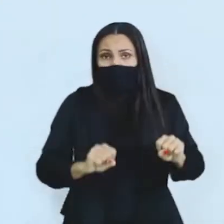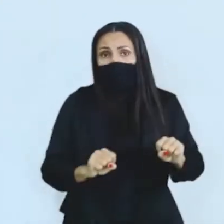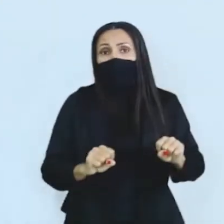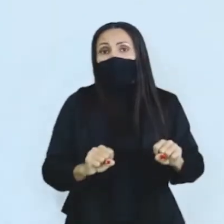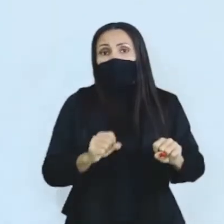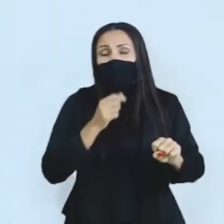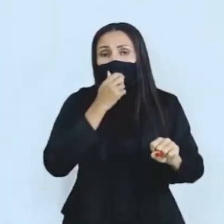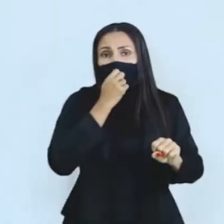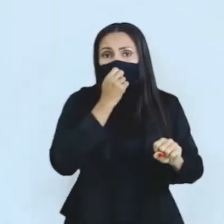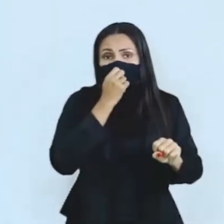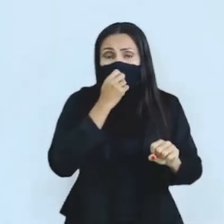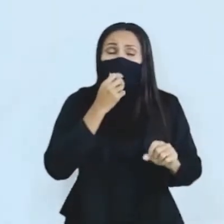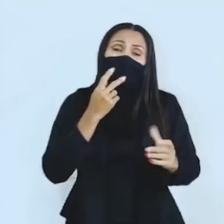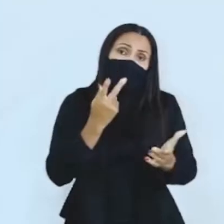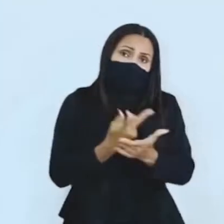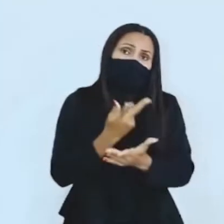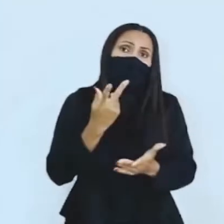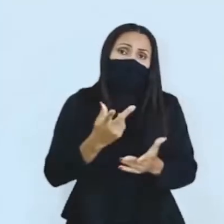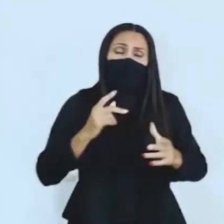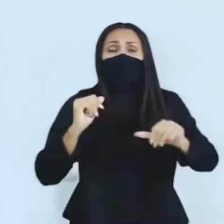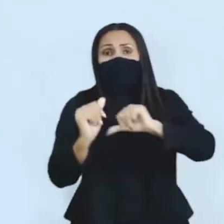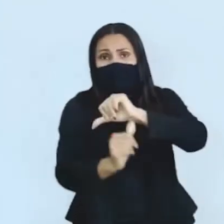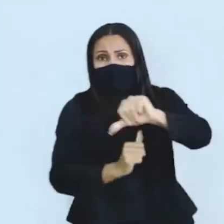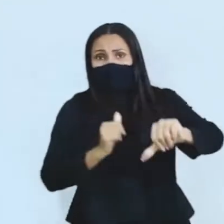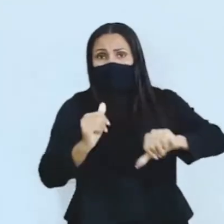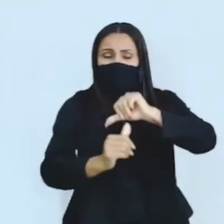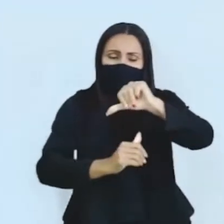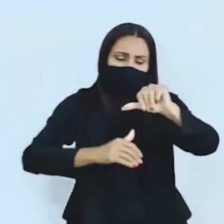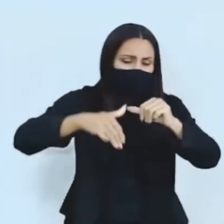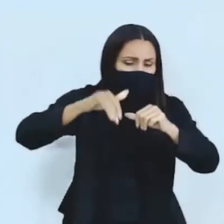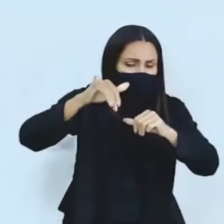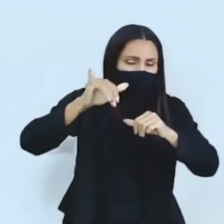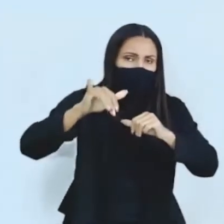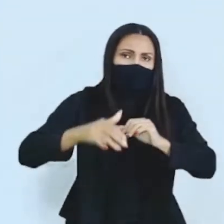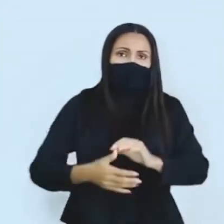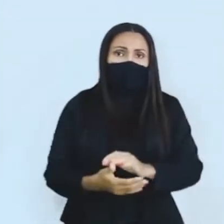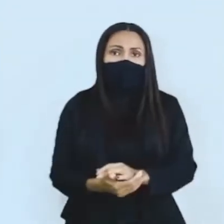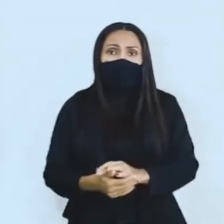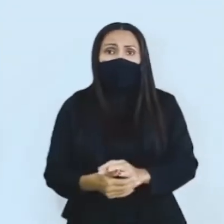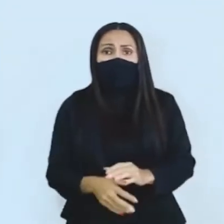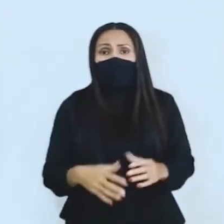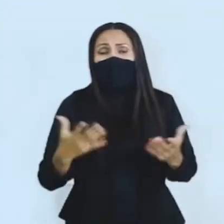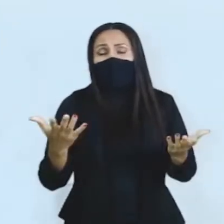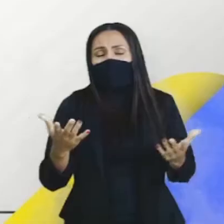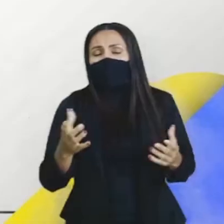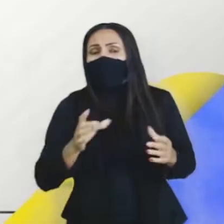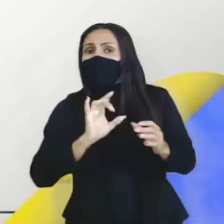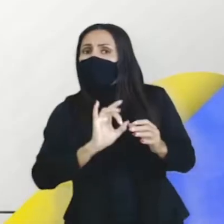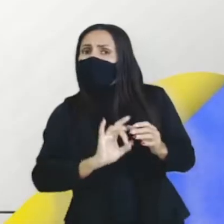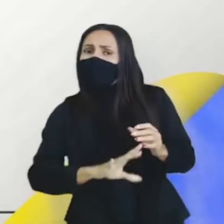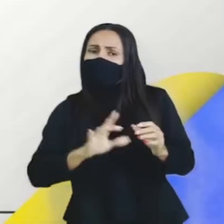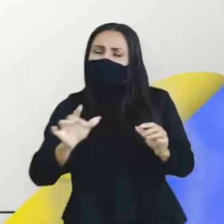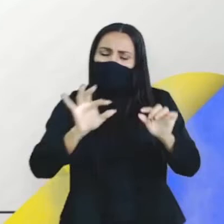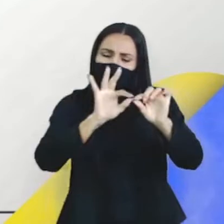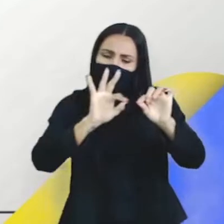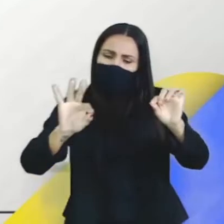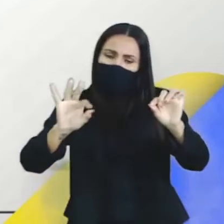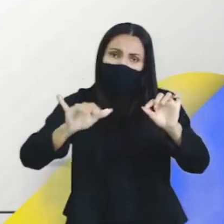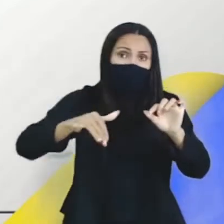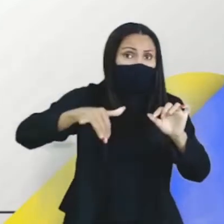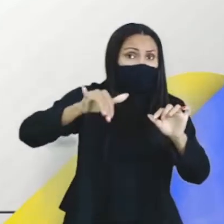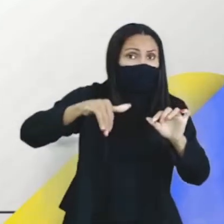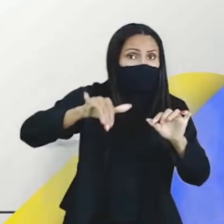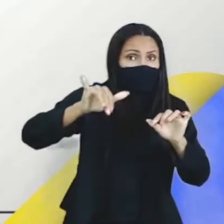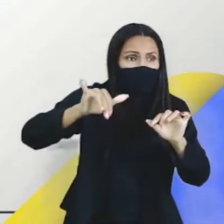cavaleira, ocorre essa deformação no eixo de Y. Então, apenas o eixo de Y, em todo o sistema da